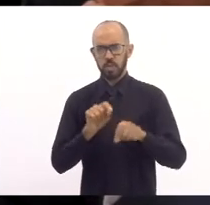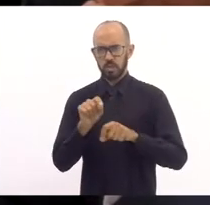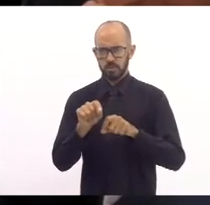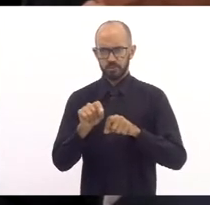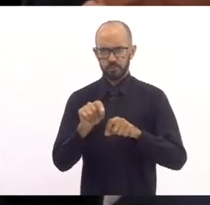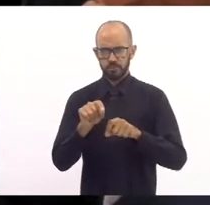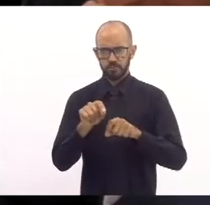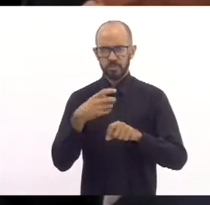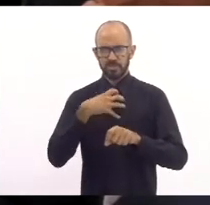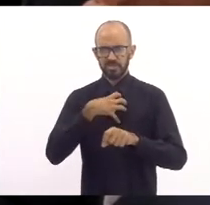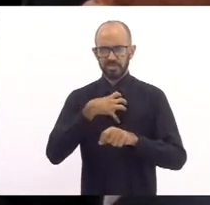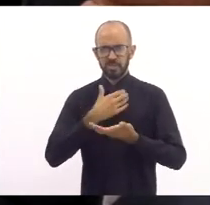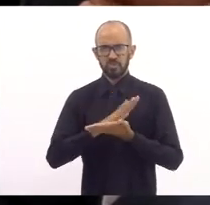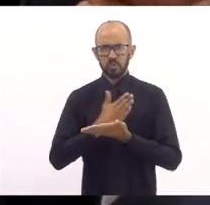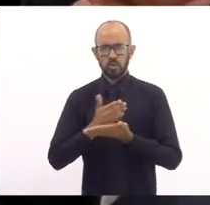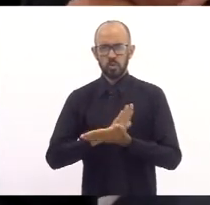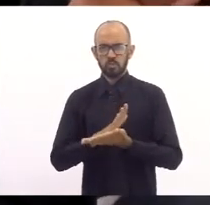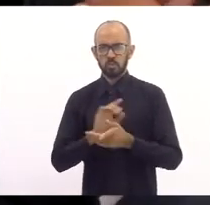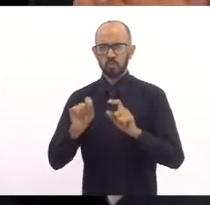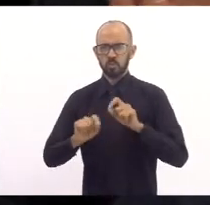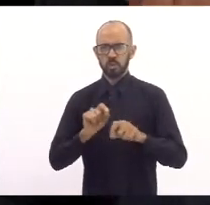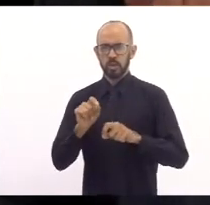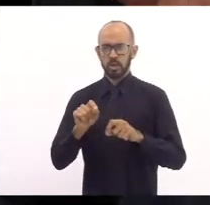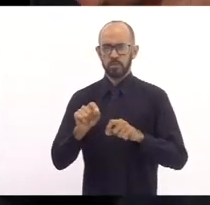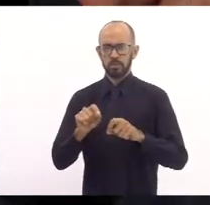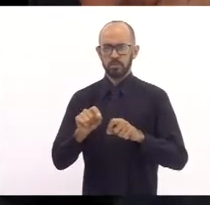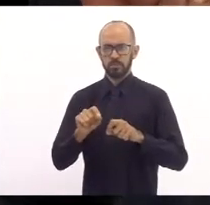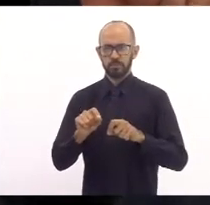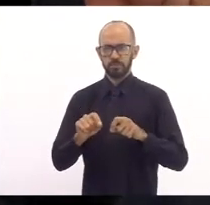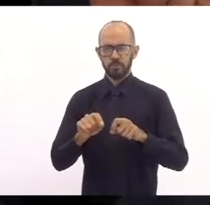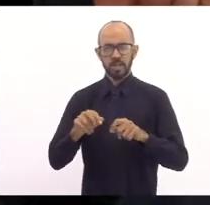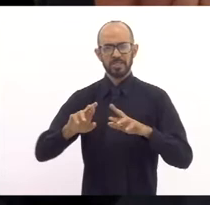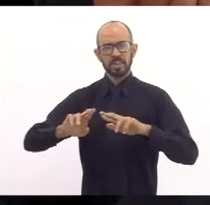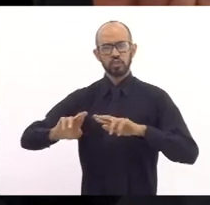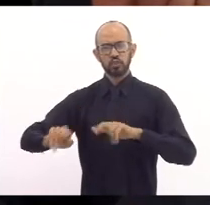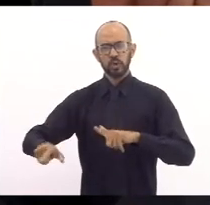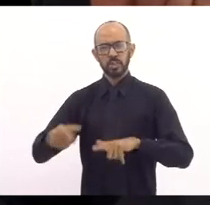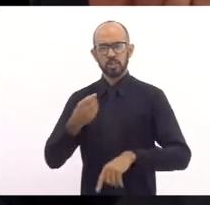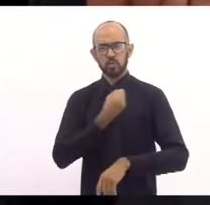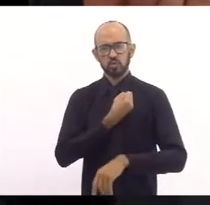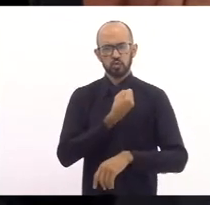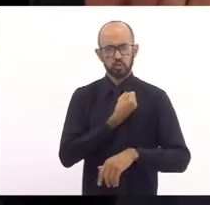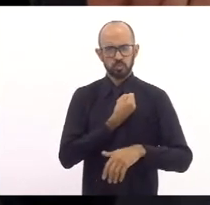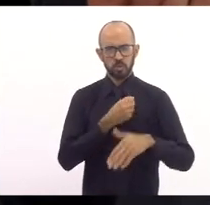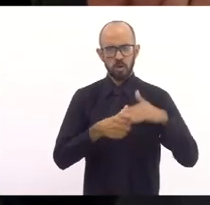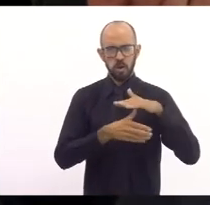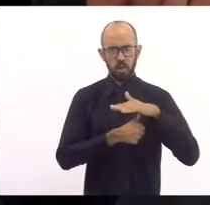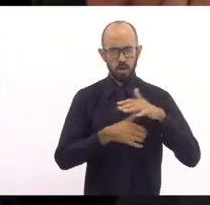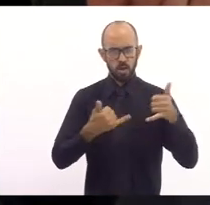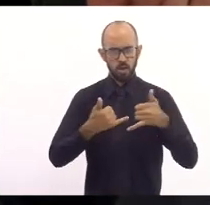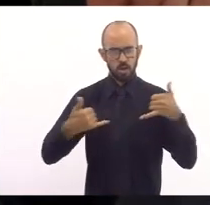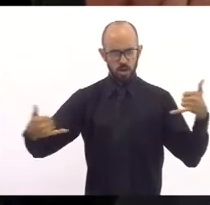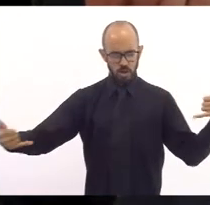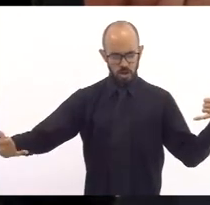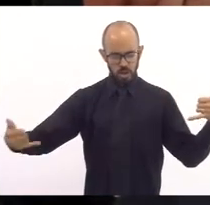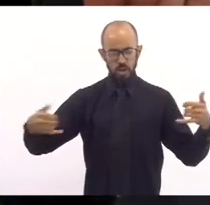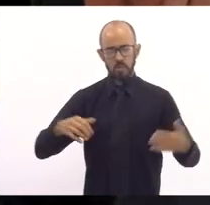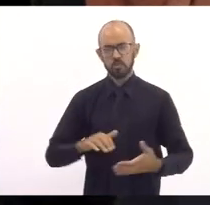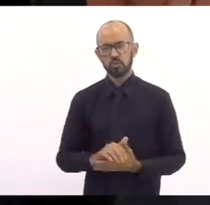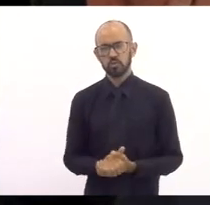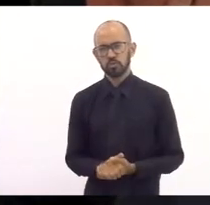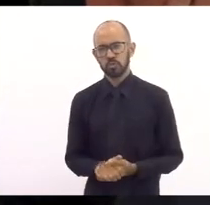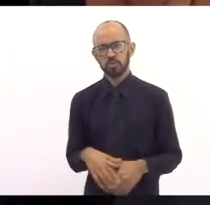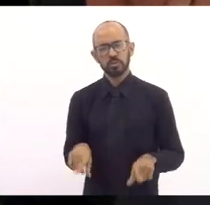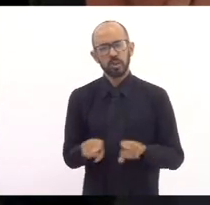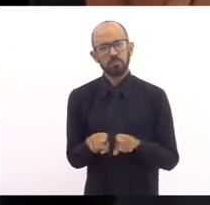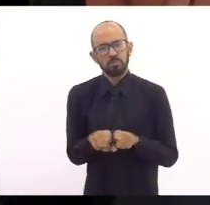incômodo... Mas números indicativos de quê? As discrepâncias de furto geravam... Entre a Getransp e Supervia. De furto de cabos. Isso. E o desconforto